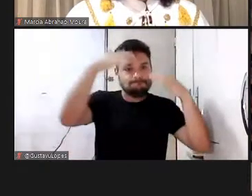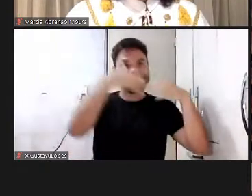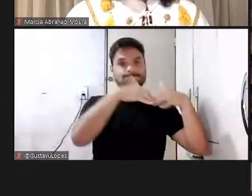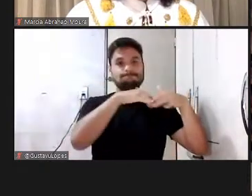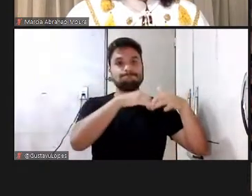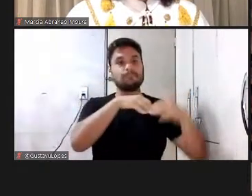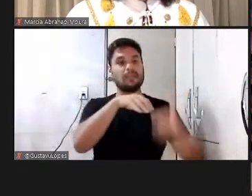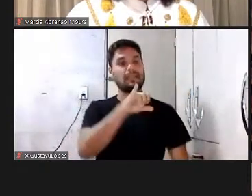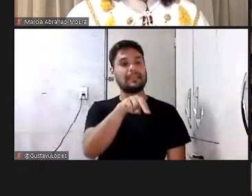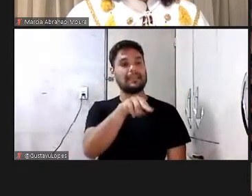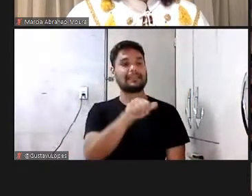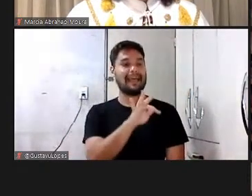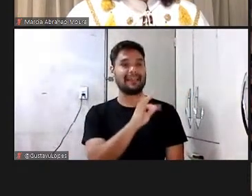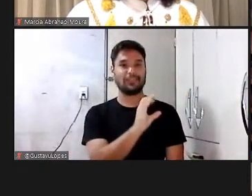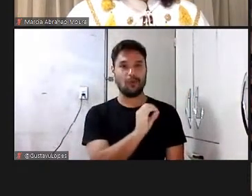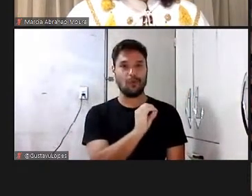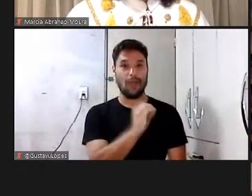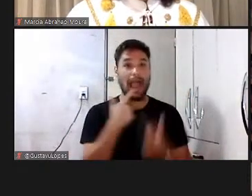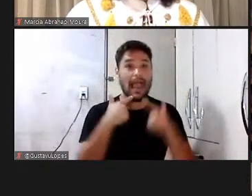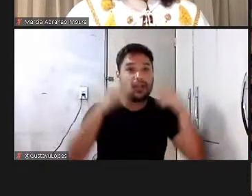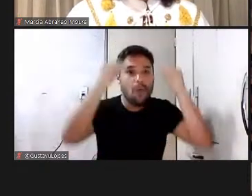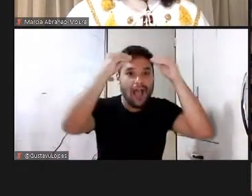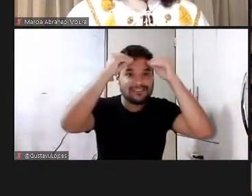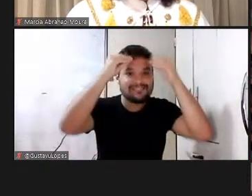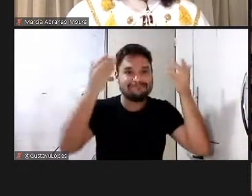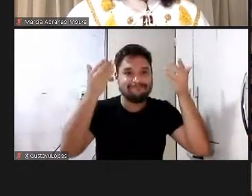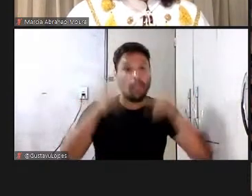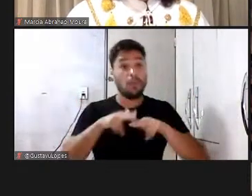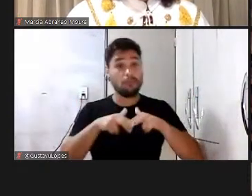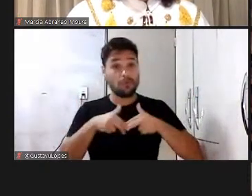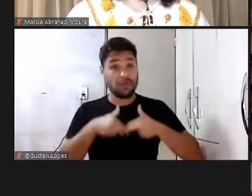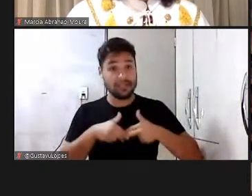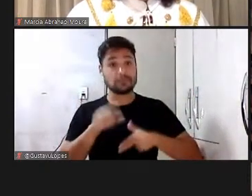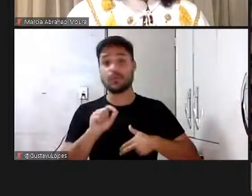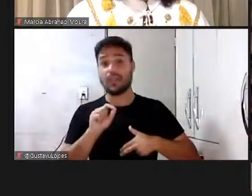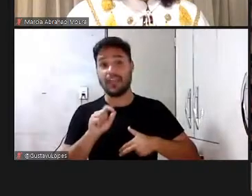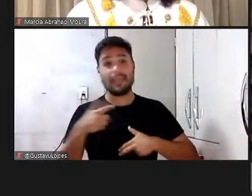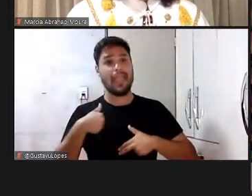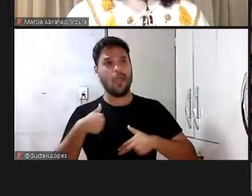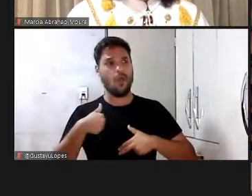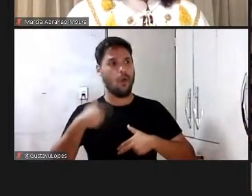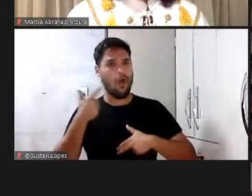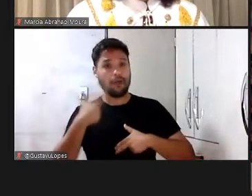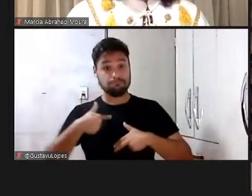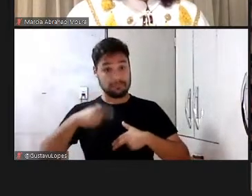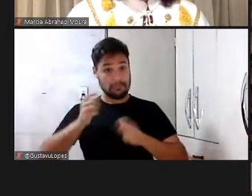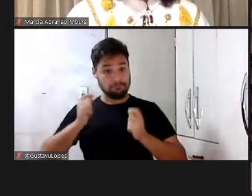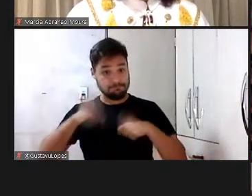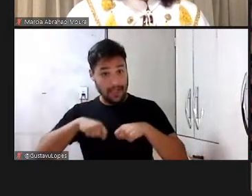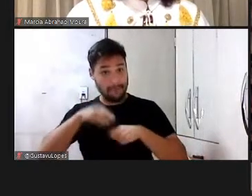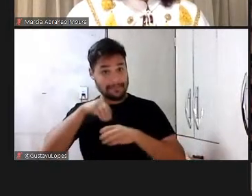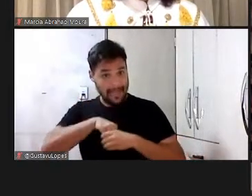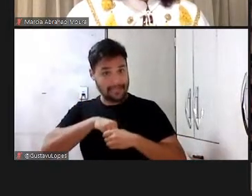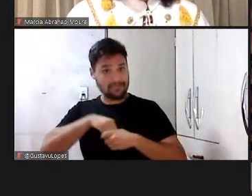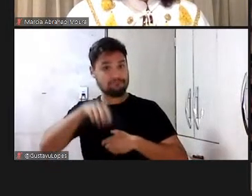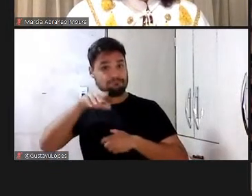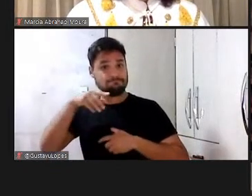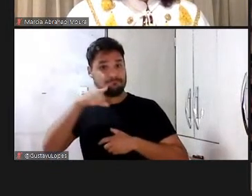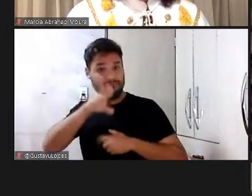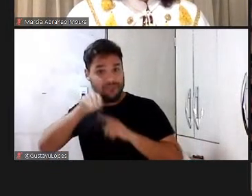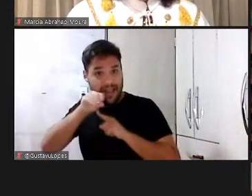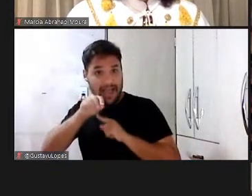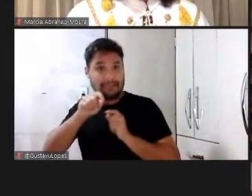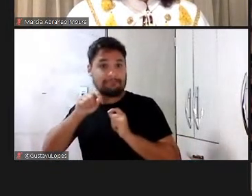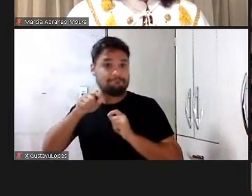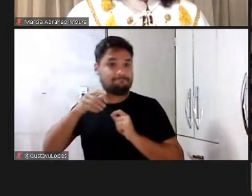linguagem. Dessa forma, uma tarefa era determinar a propriedade evolutiva que deu origem à língua, este atributo fascinante